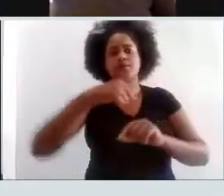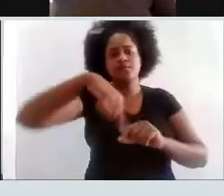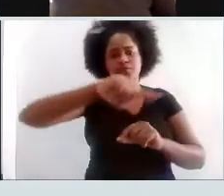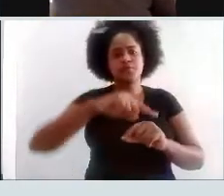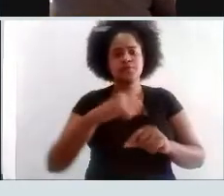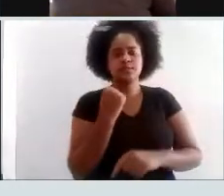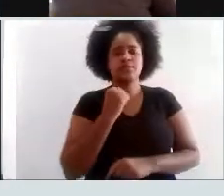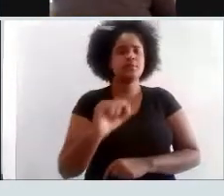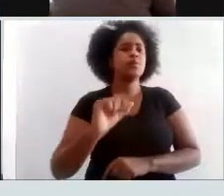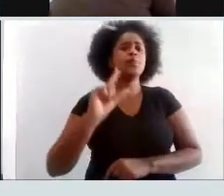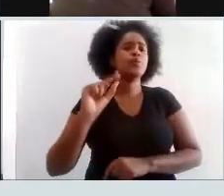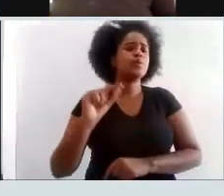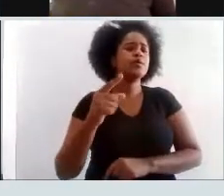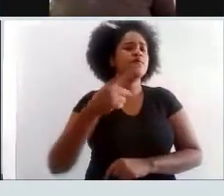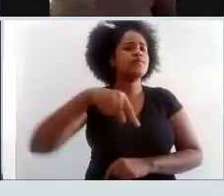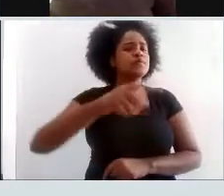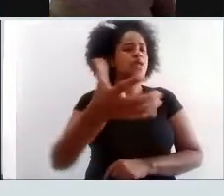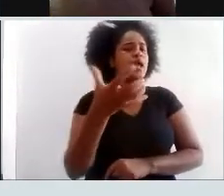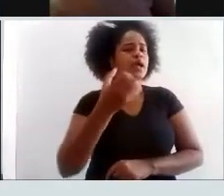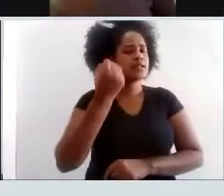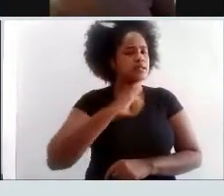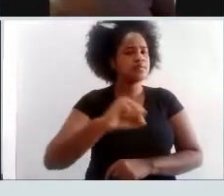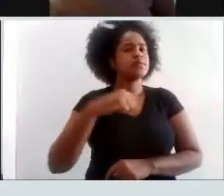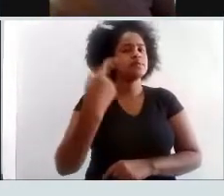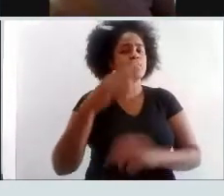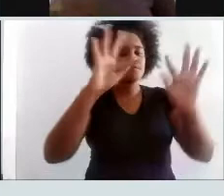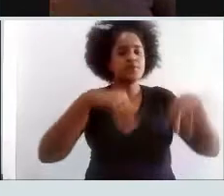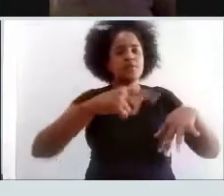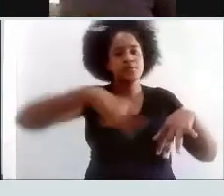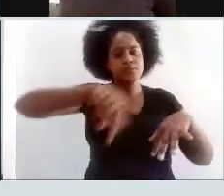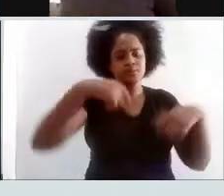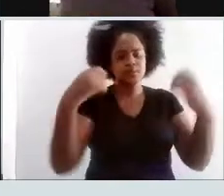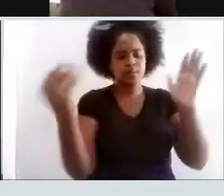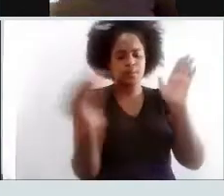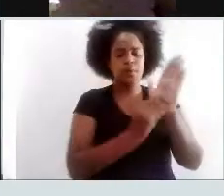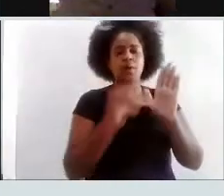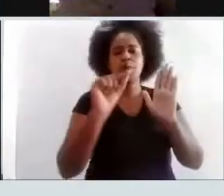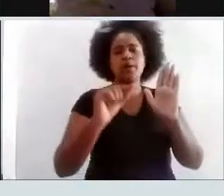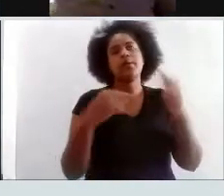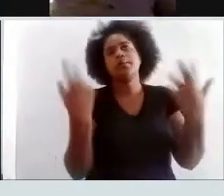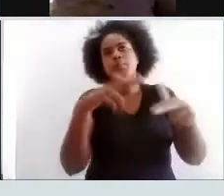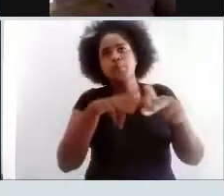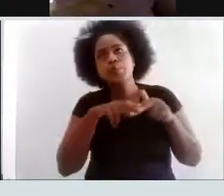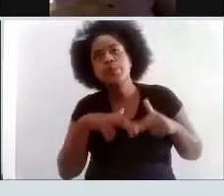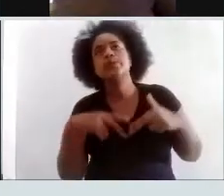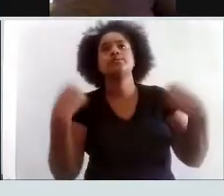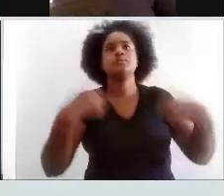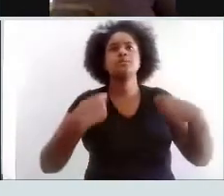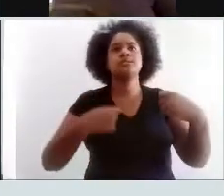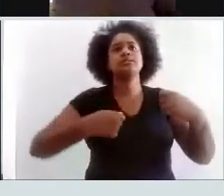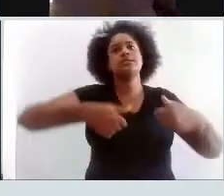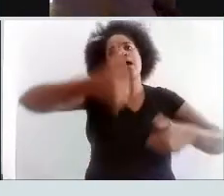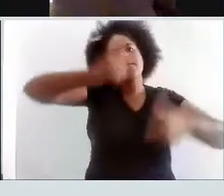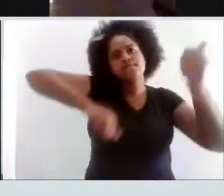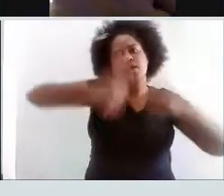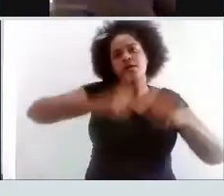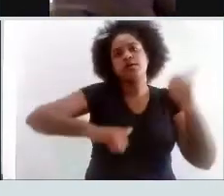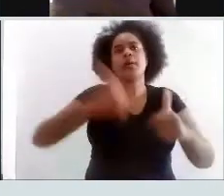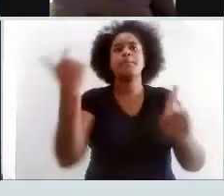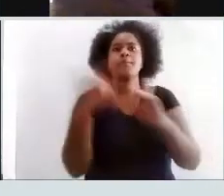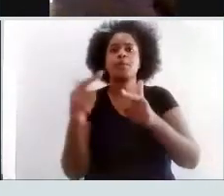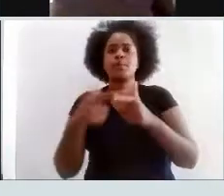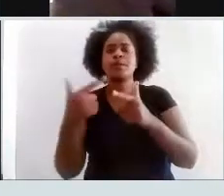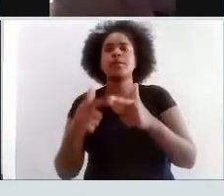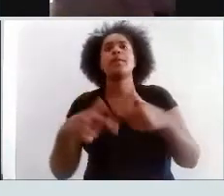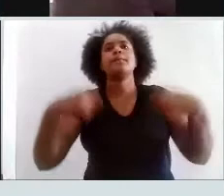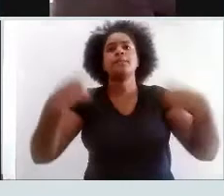consequências dessa problemática, é válido analisar as causas, é válido analisar a relação do